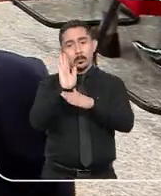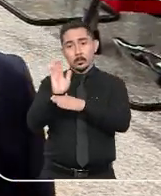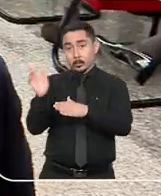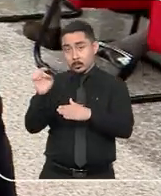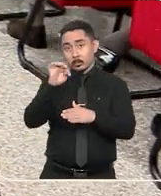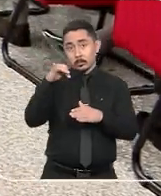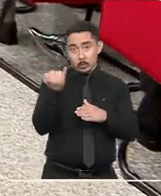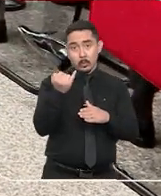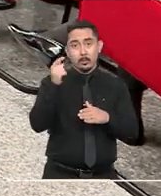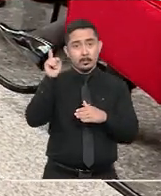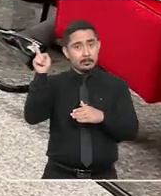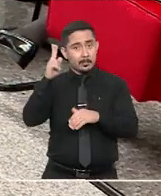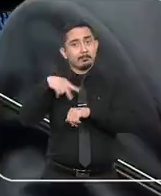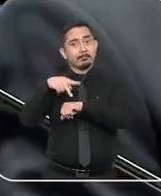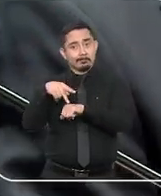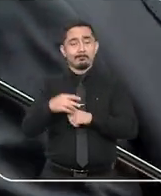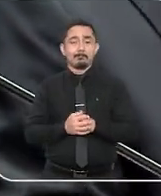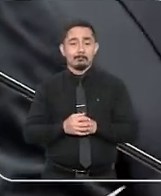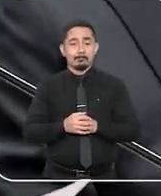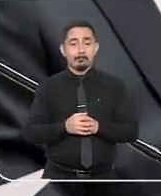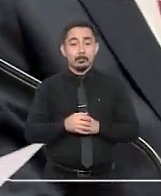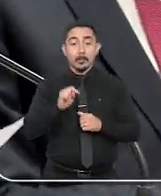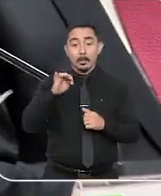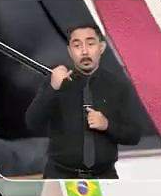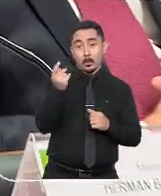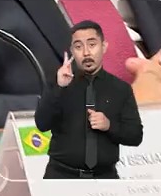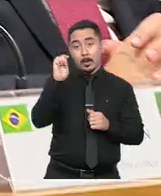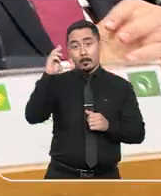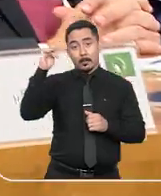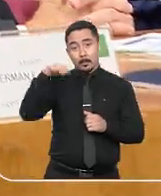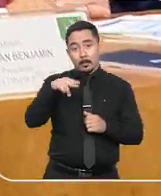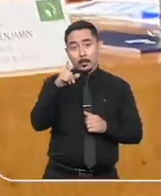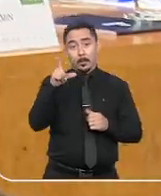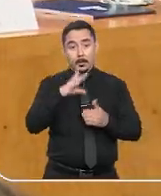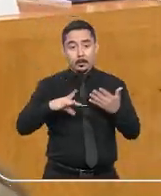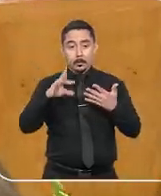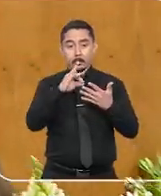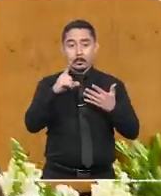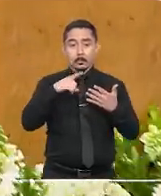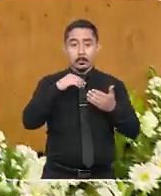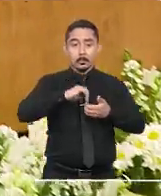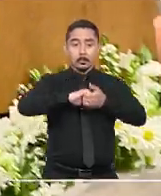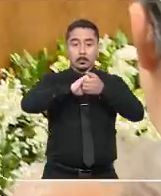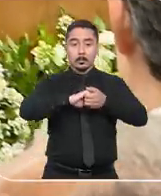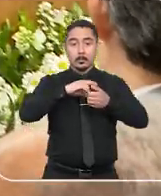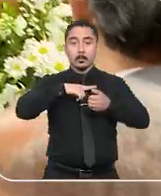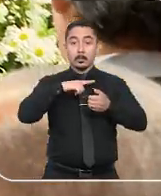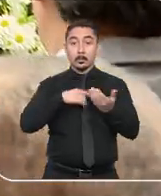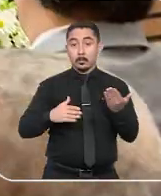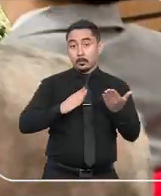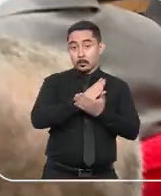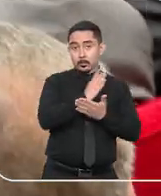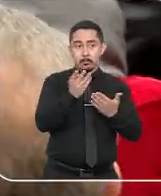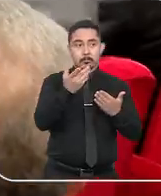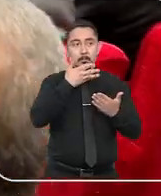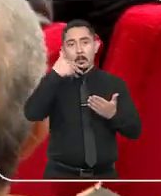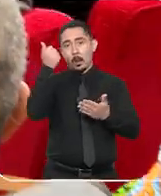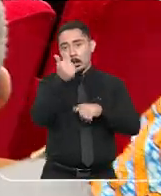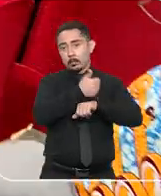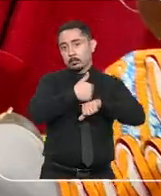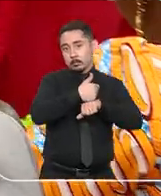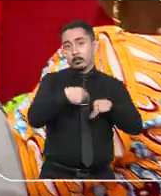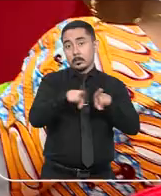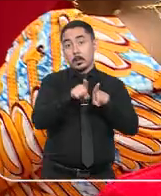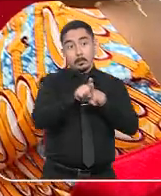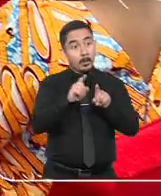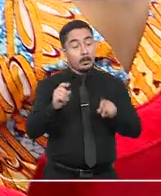entre o STJ e a África. O presidente do STJ, ministro Herman Benjamin, destacou que as parcerias permitem o acesso a melhores